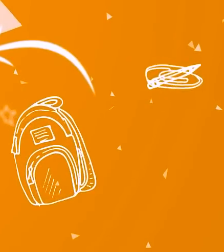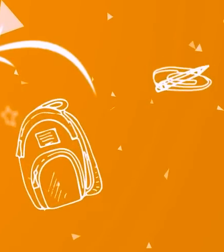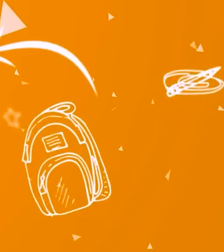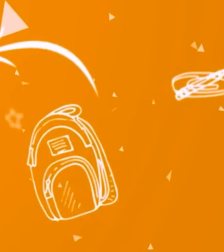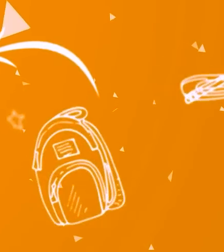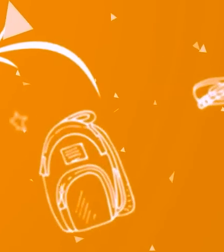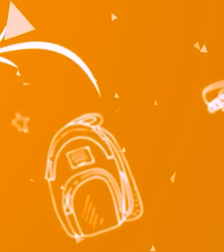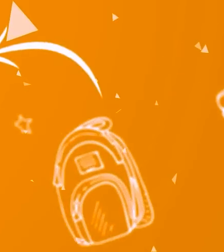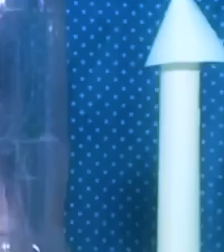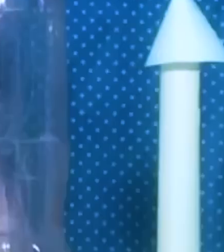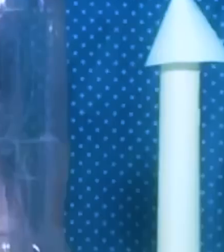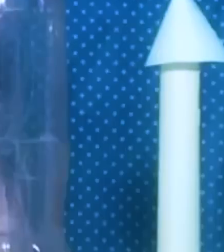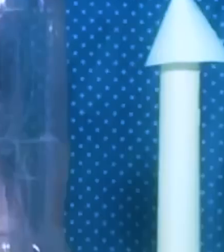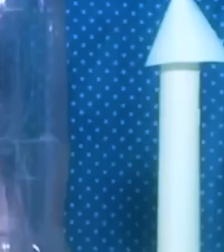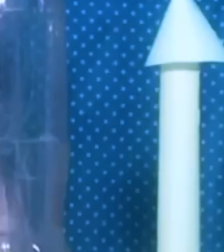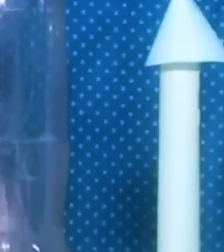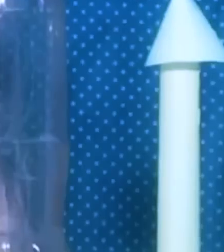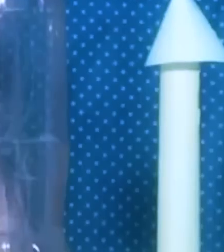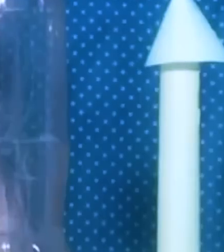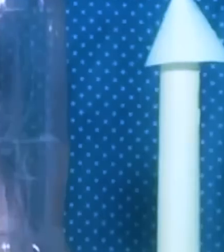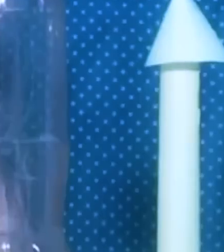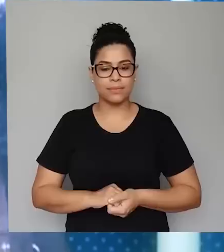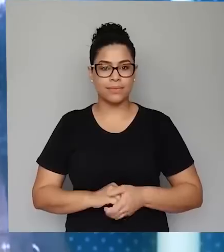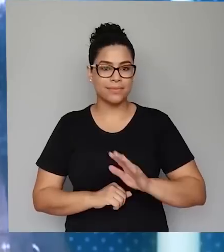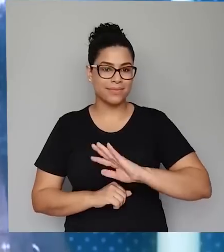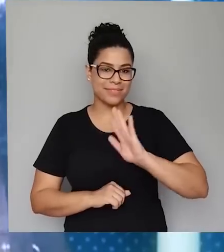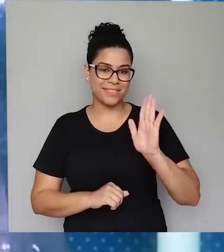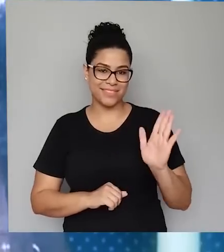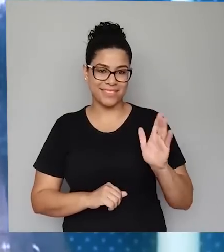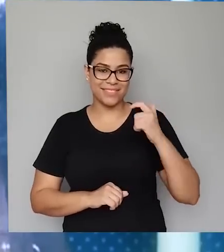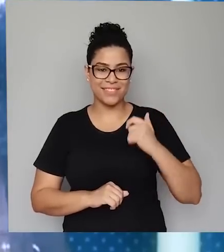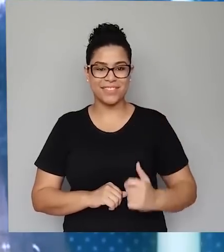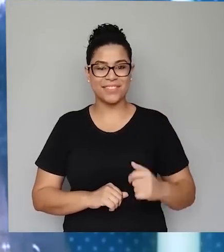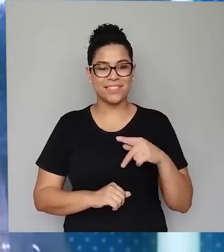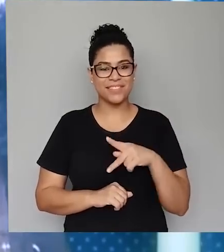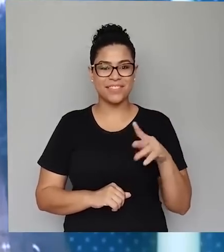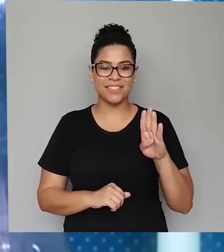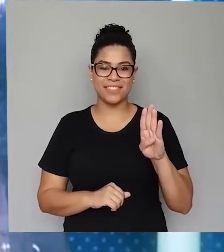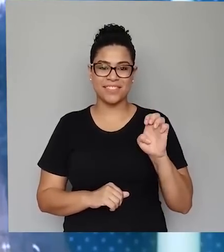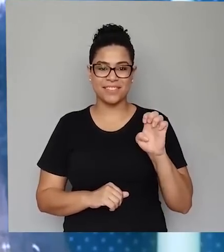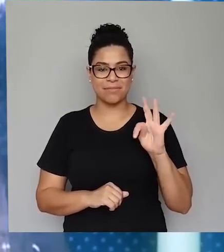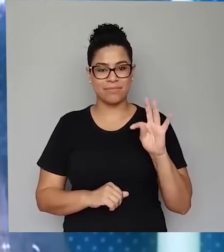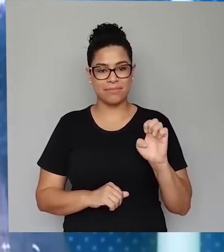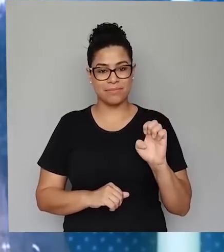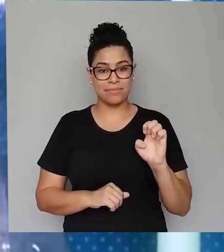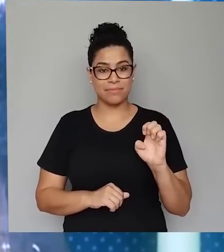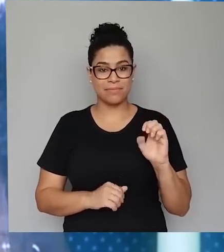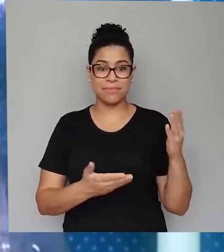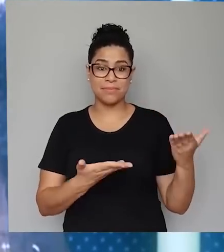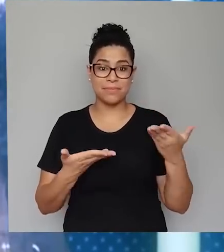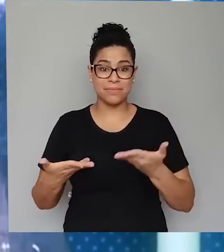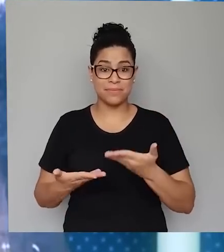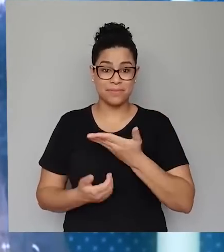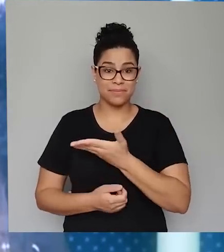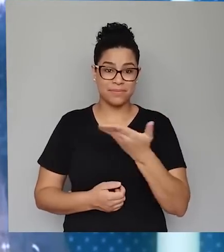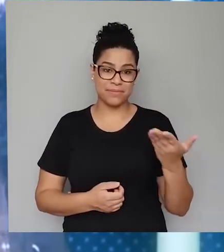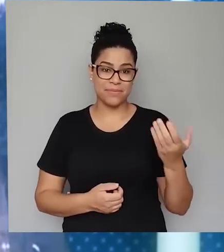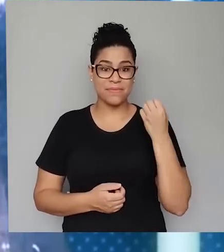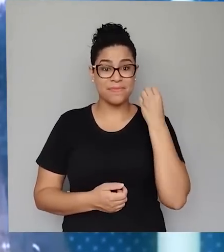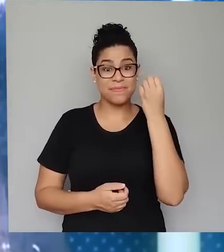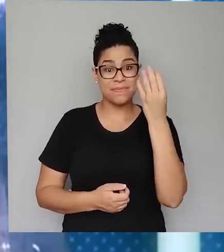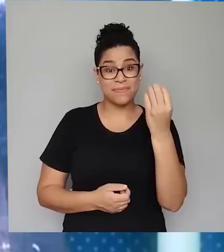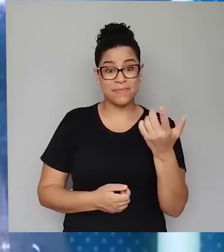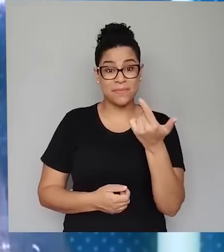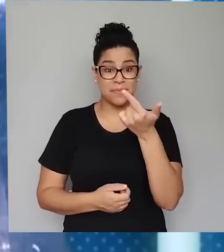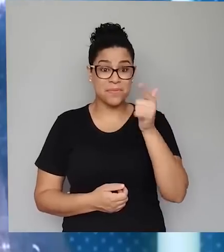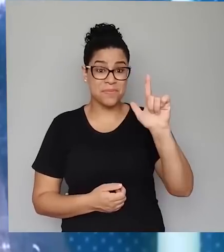Olá, eu sou a professora Beth e eu vim convidar vocês para viajarem comigo para